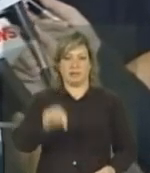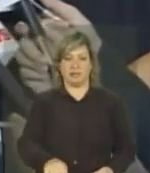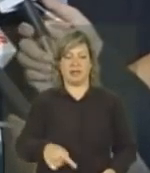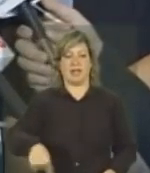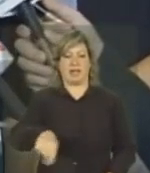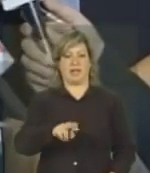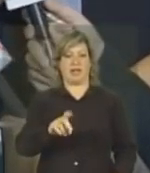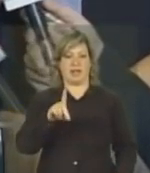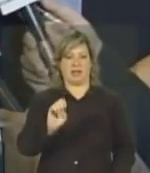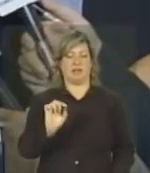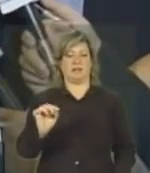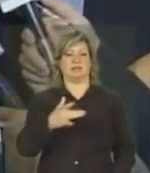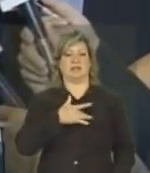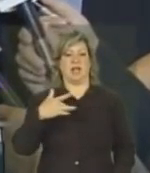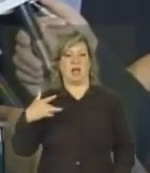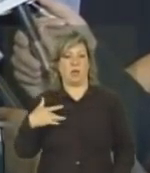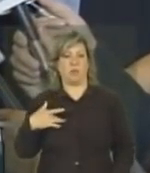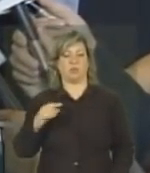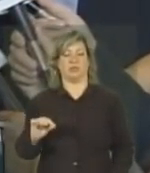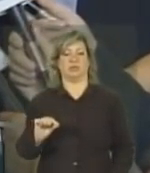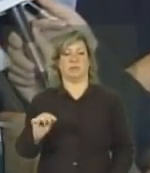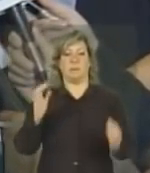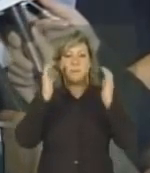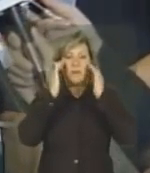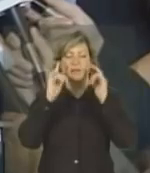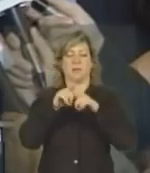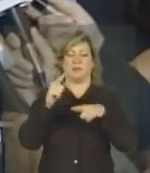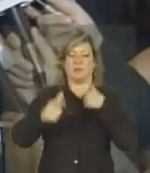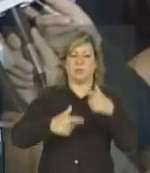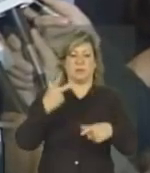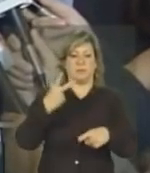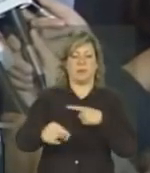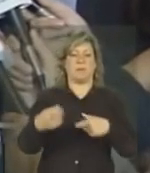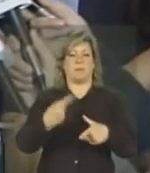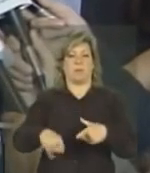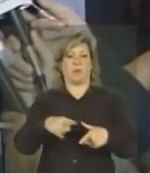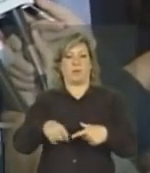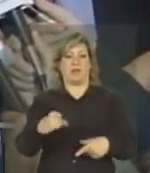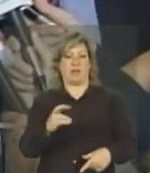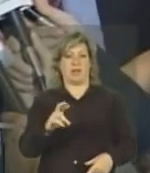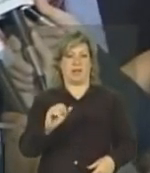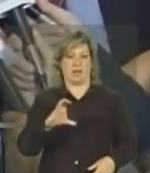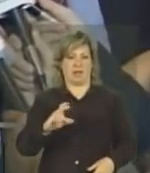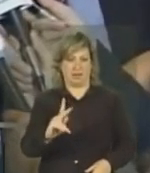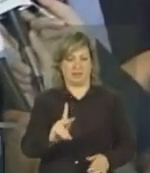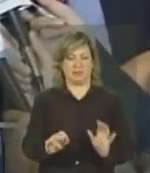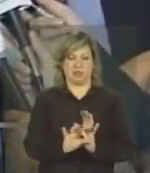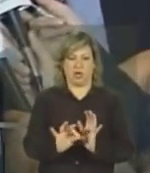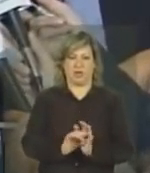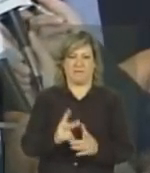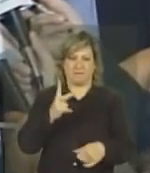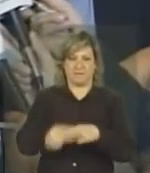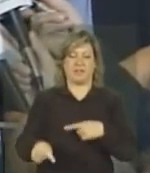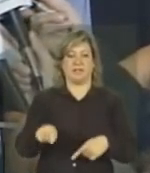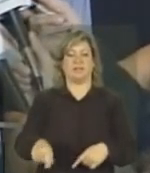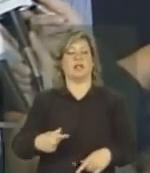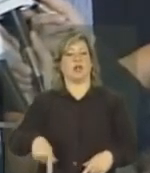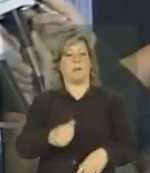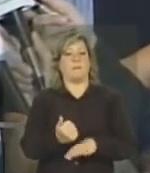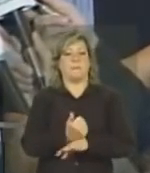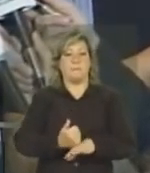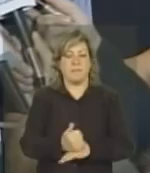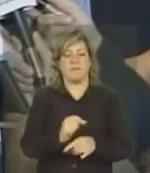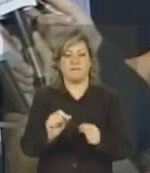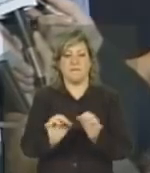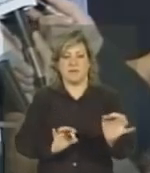essa rede de saúde mental, combate ao crack, são recursos fruto, inclusive, de um esforço de aprimoramento de gestão que nós fizemos.